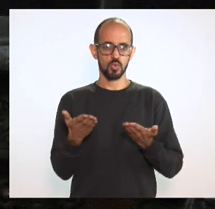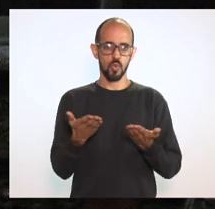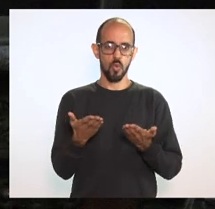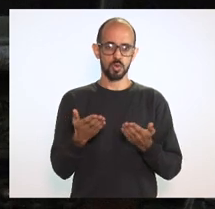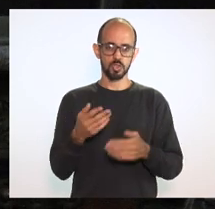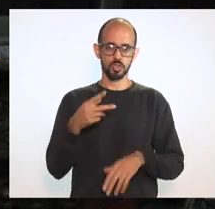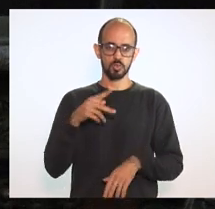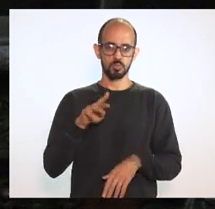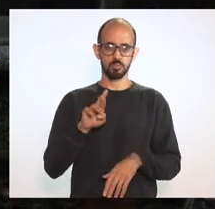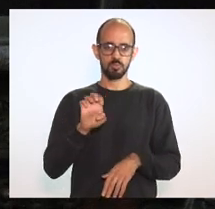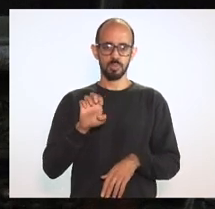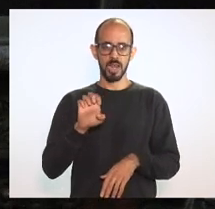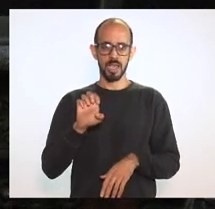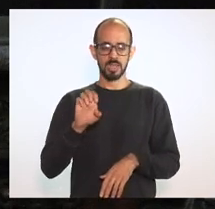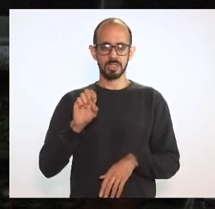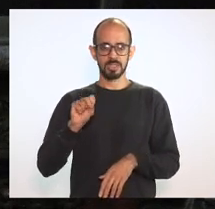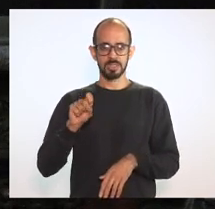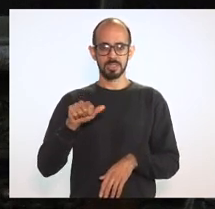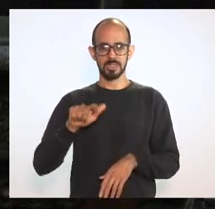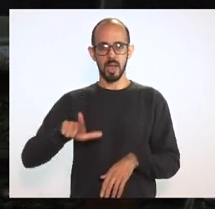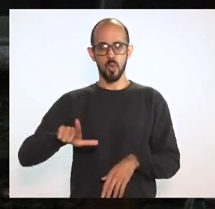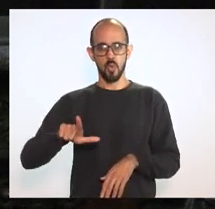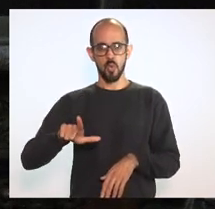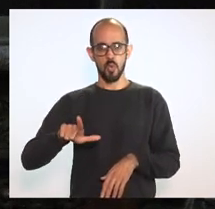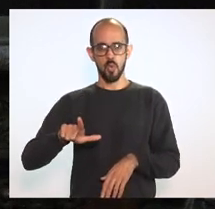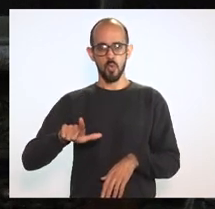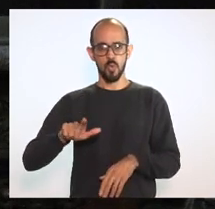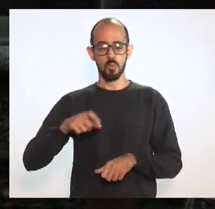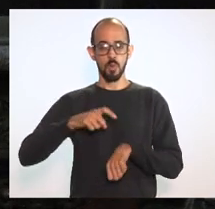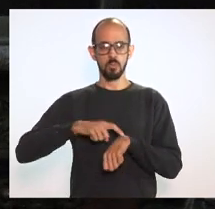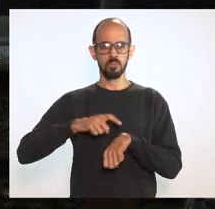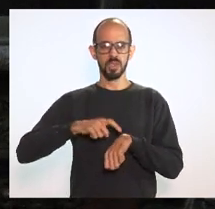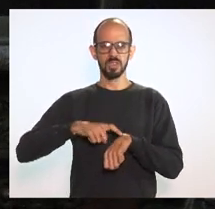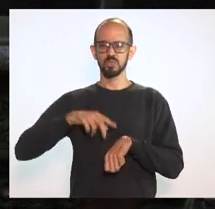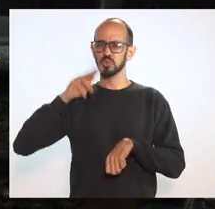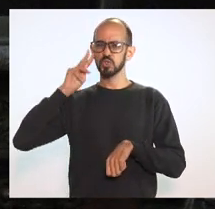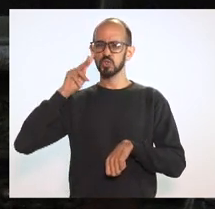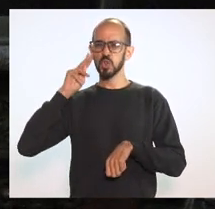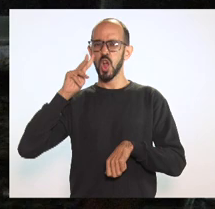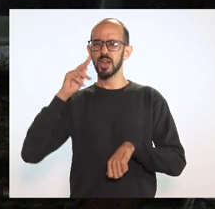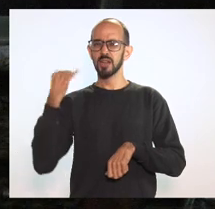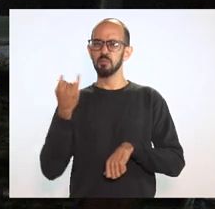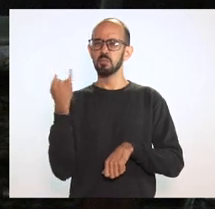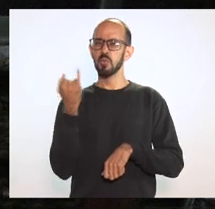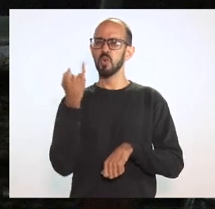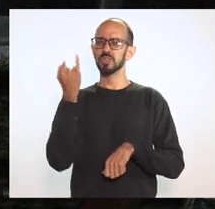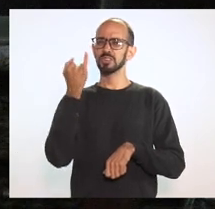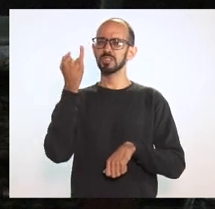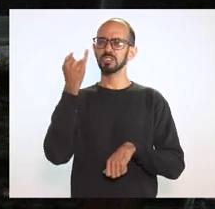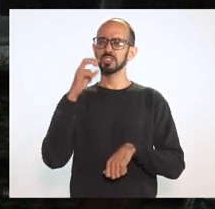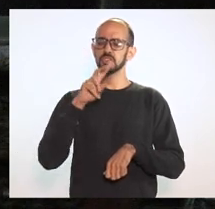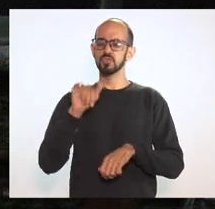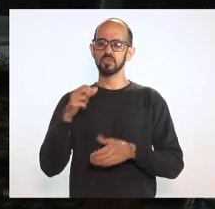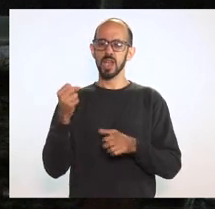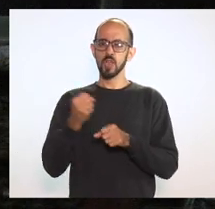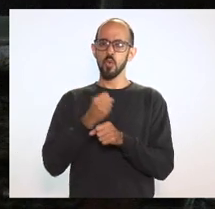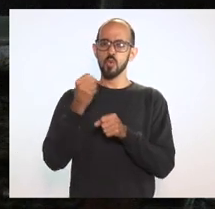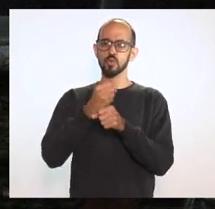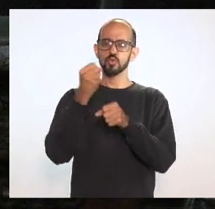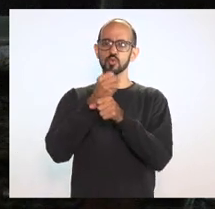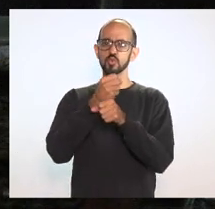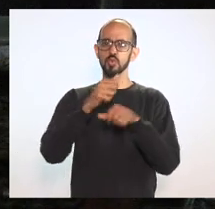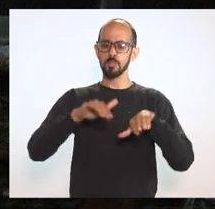pré-sal, momento histórico de extrema relevância, onde teremos construções de plataforma de